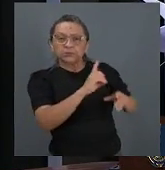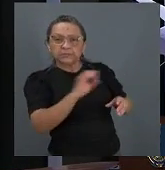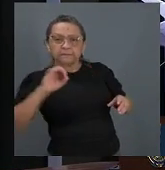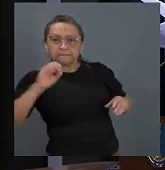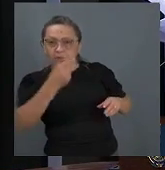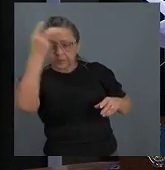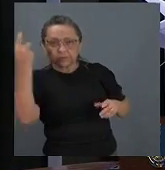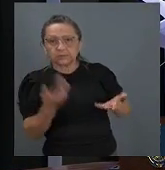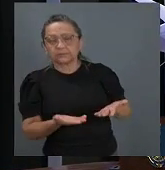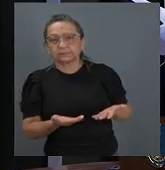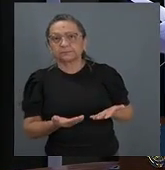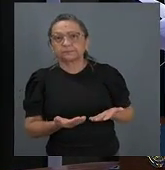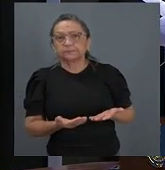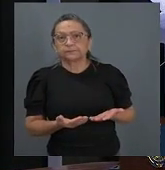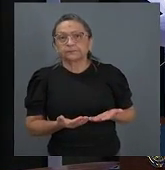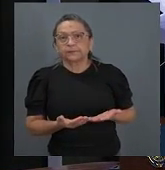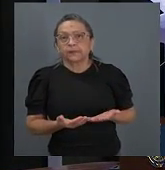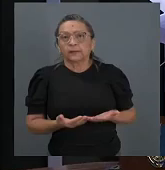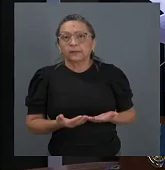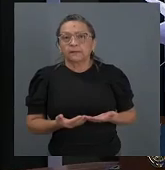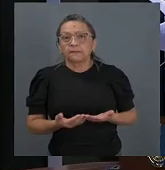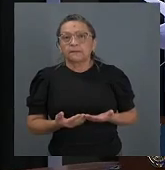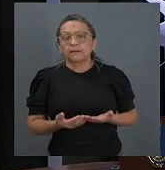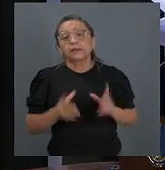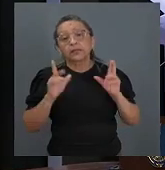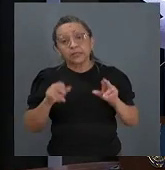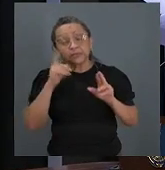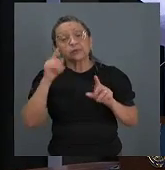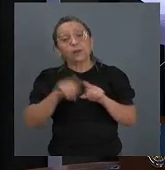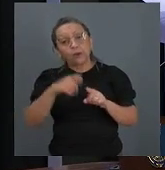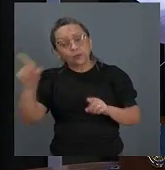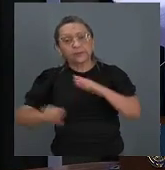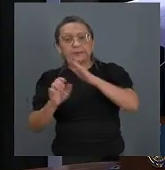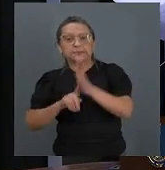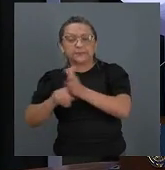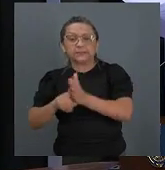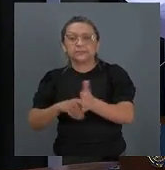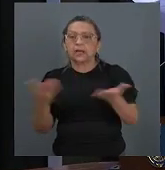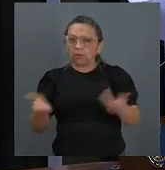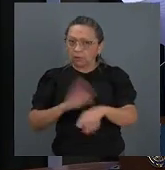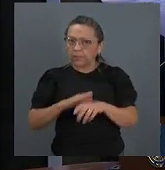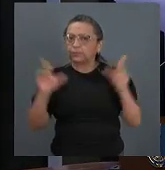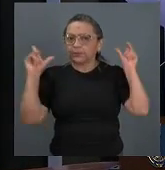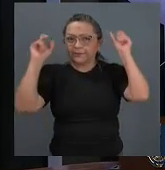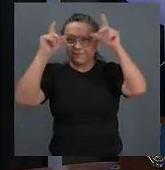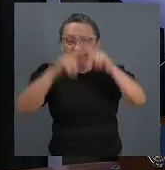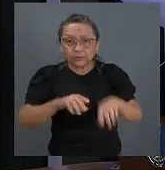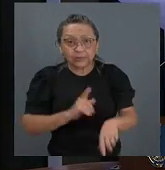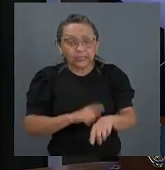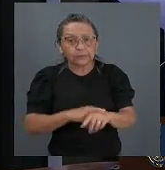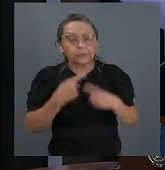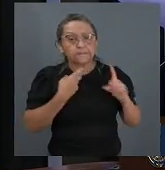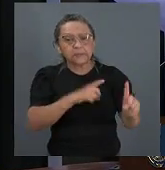número de assassinatos por 100 mil habitantes, segundo o Atlas da Violência. Vivemos tempos difíceis, senhor presidente. Tempos de